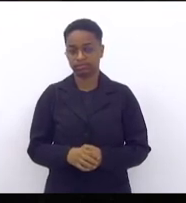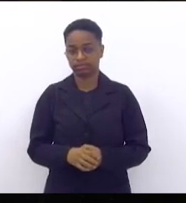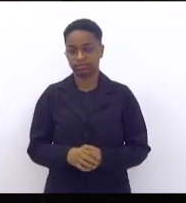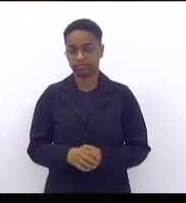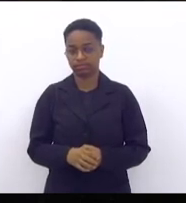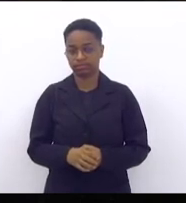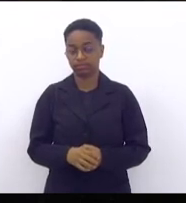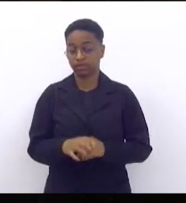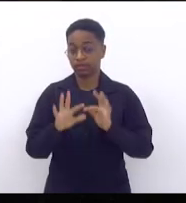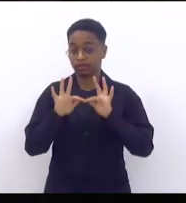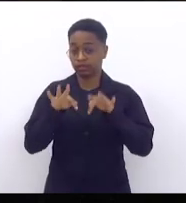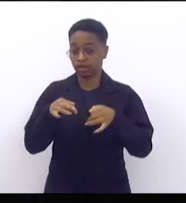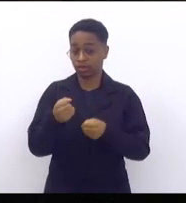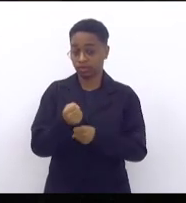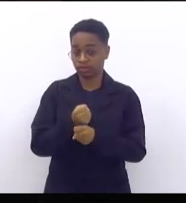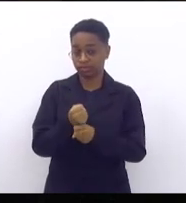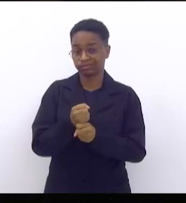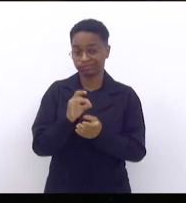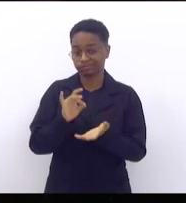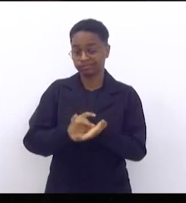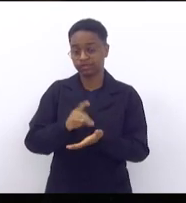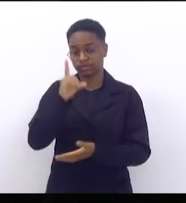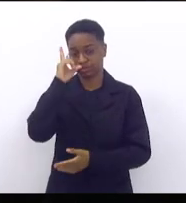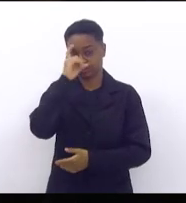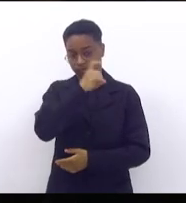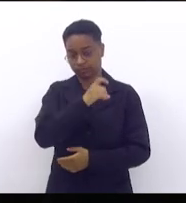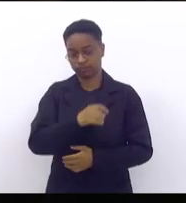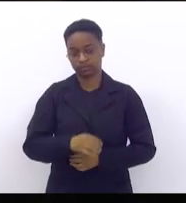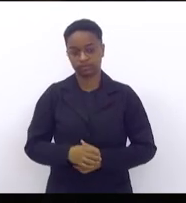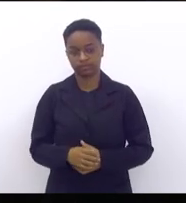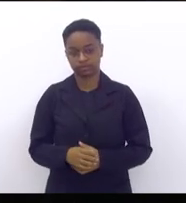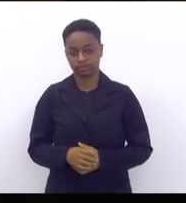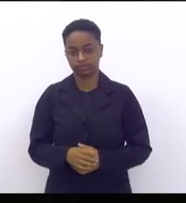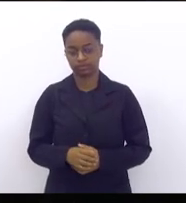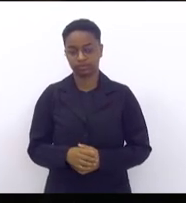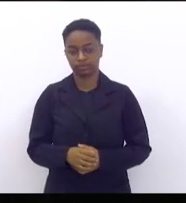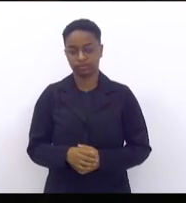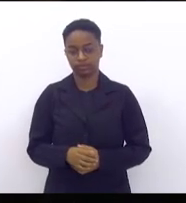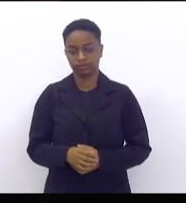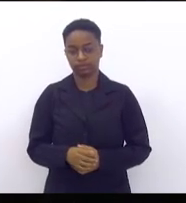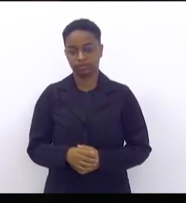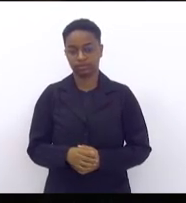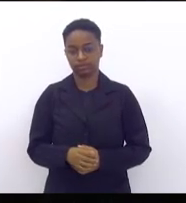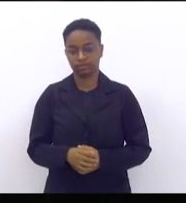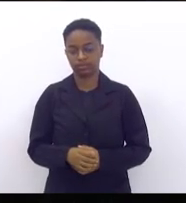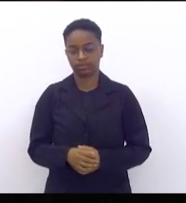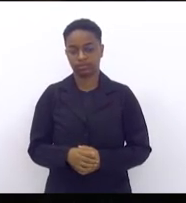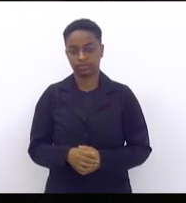extremamente difícil. Hoje é dia...